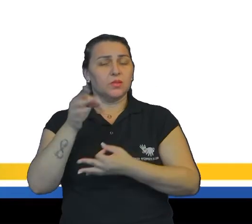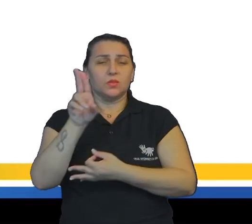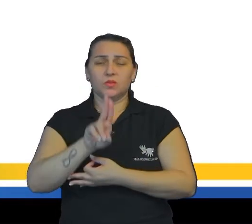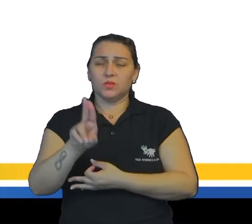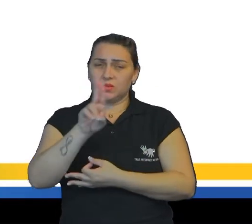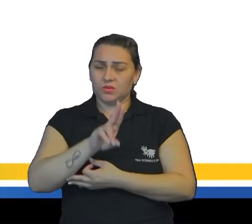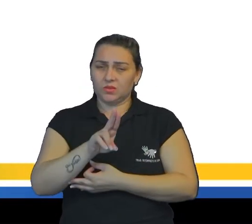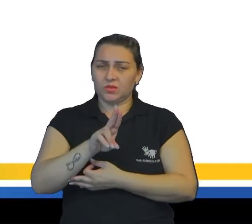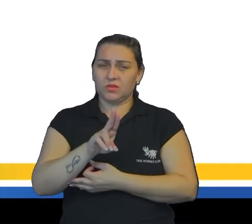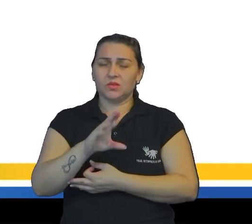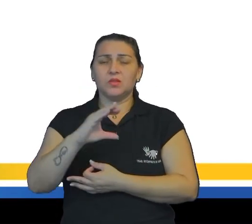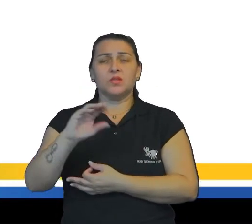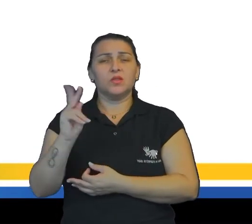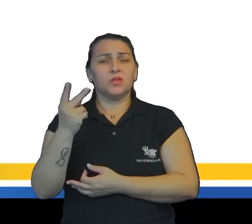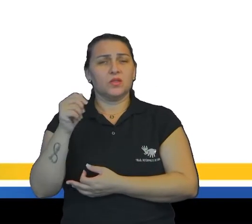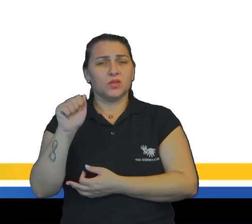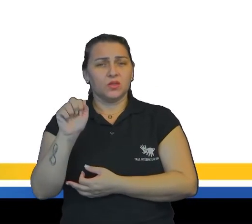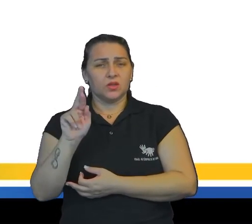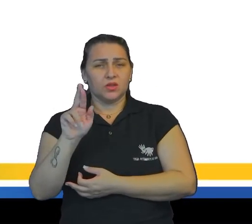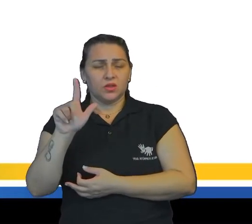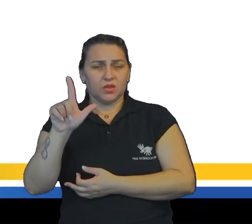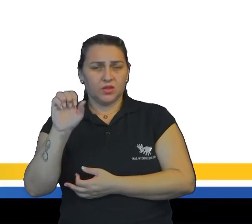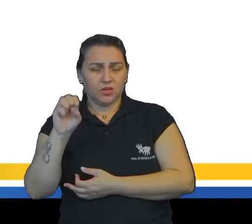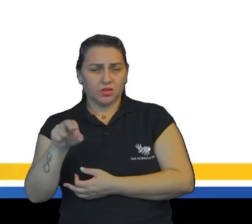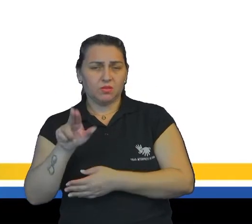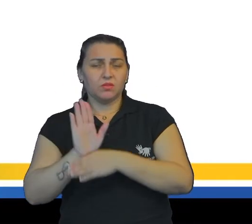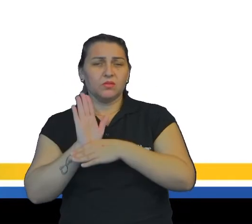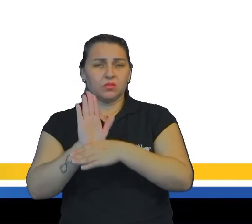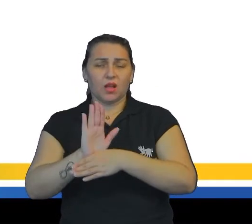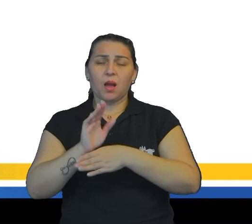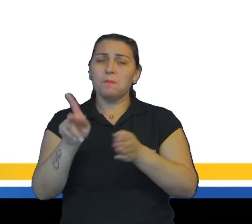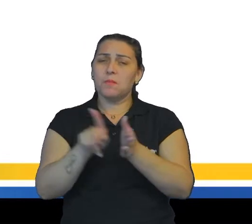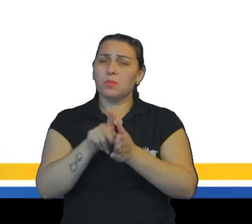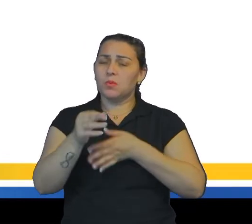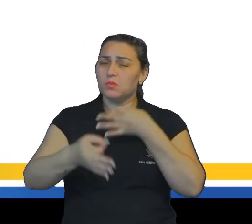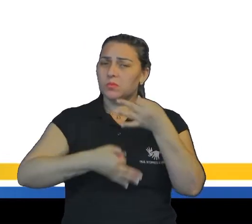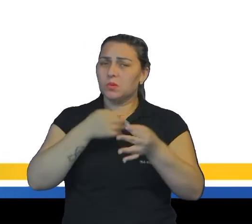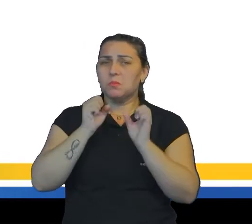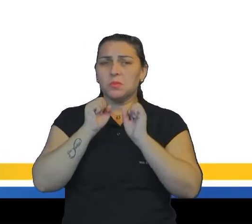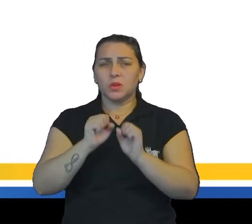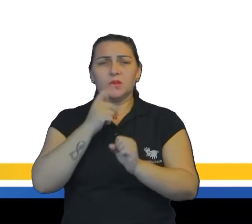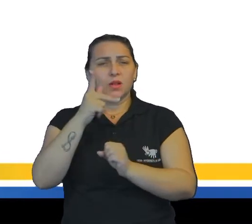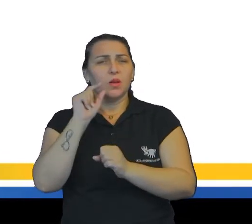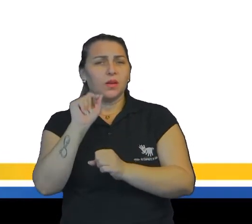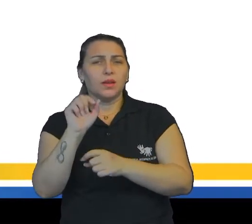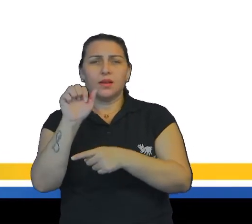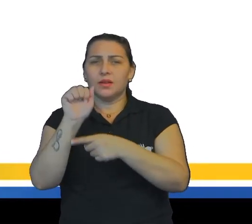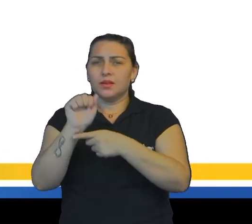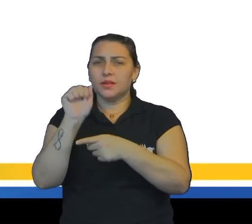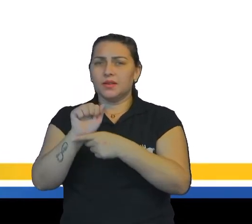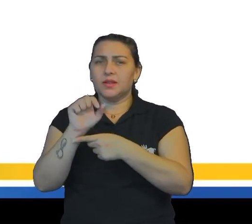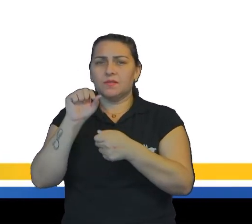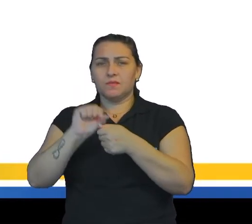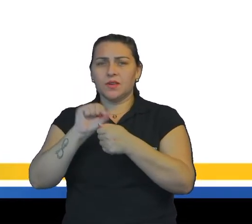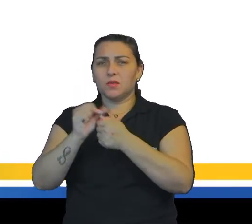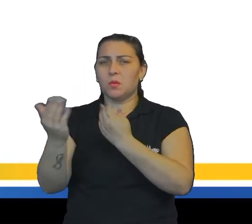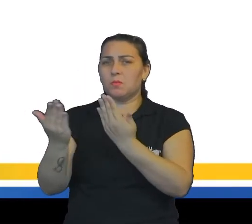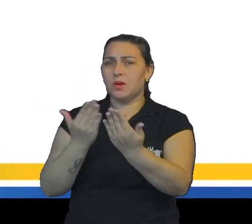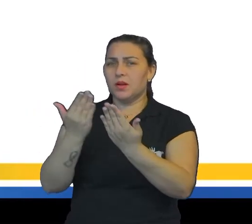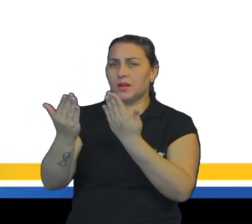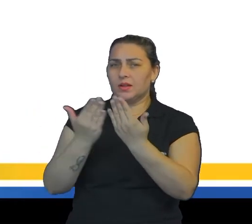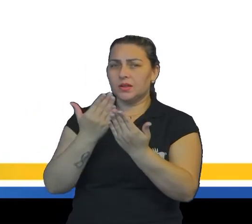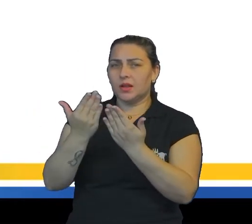por Charlie Brown para defender sua opinião, podemos afirmar que, letra A, ele faz